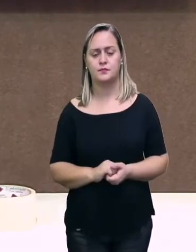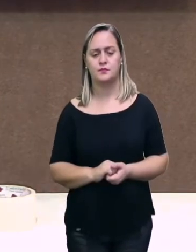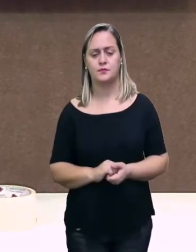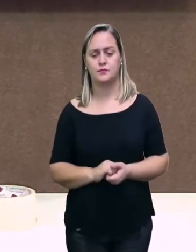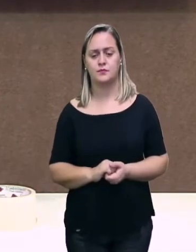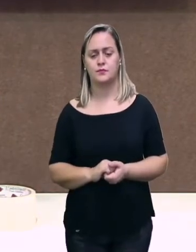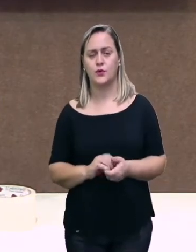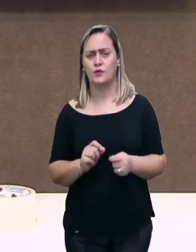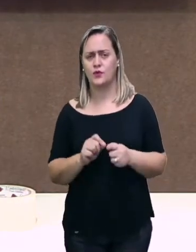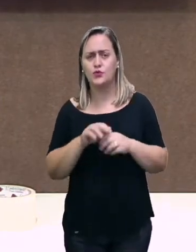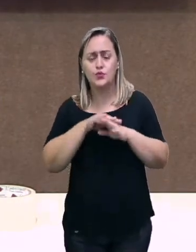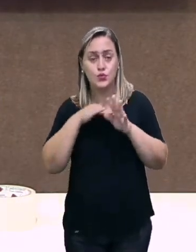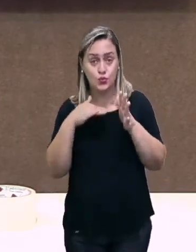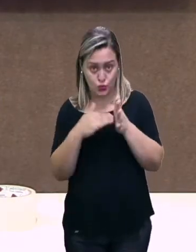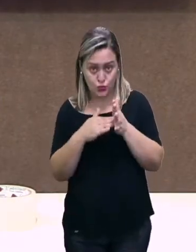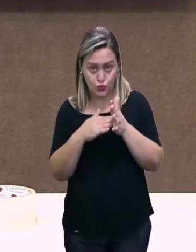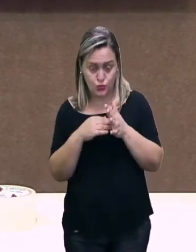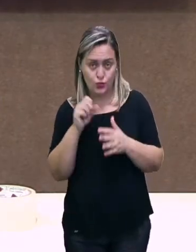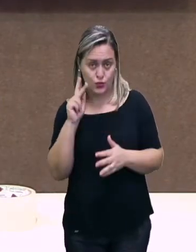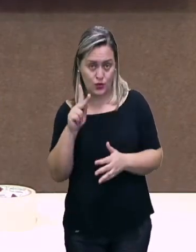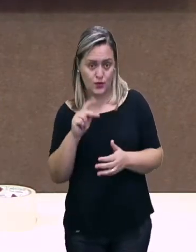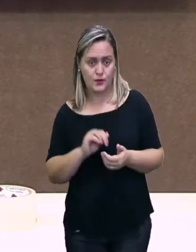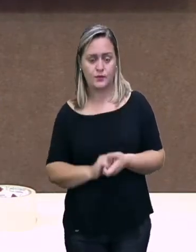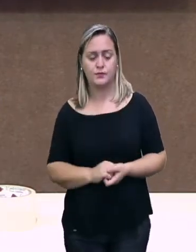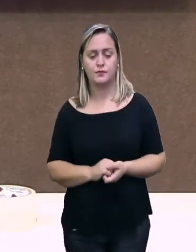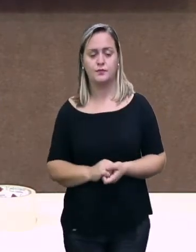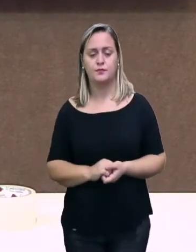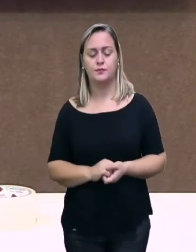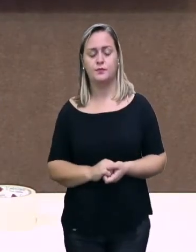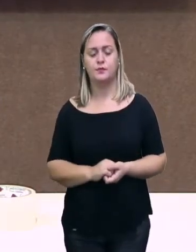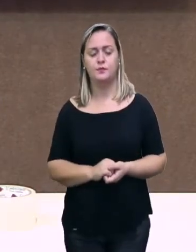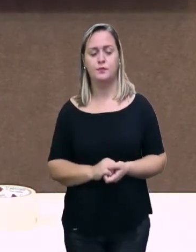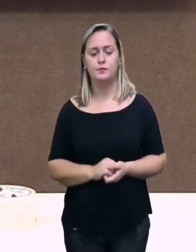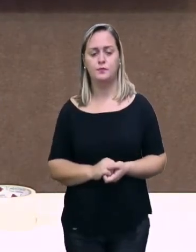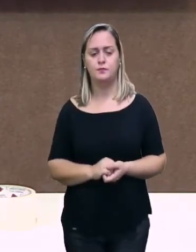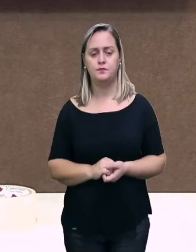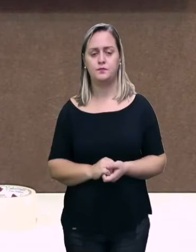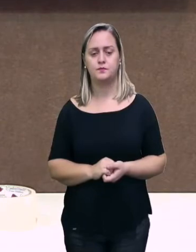Passa em tudo. Vai ficar, gente, dessa forma aqui, ó.